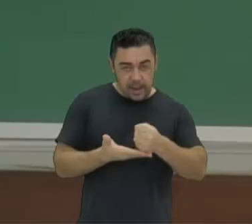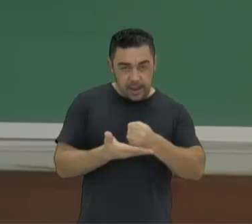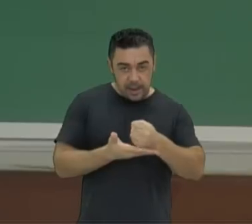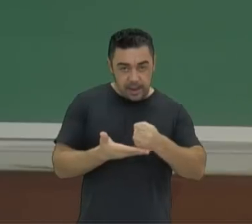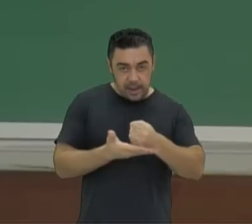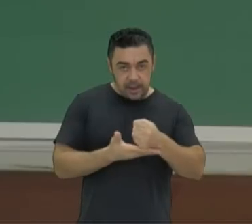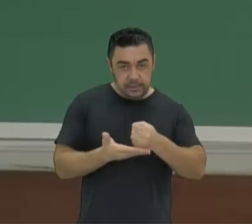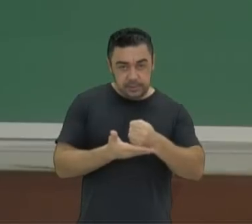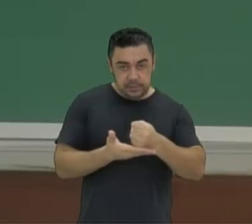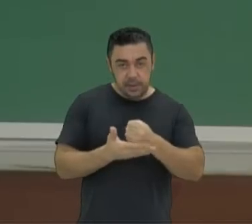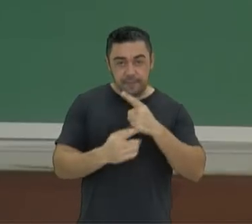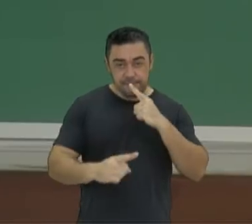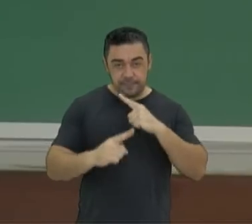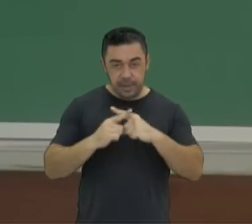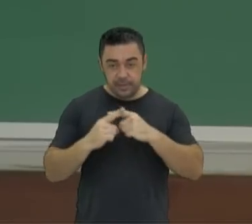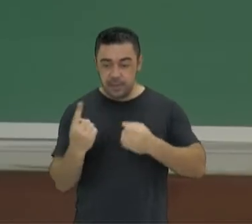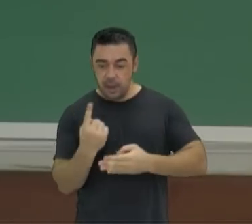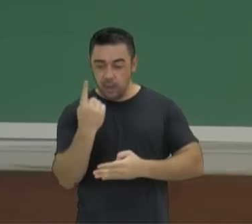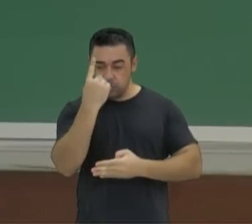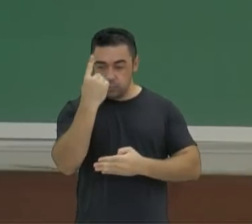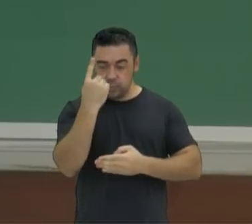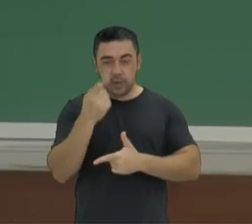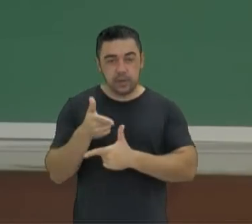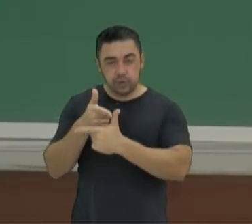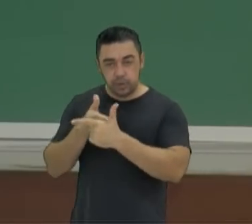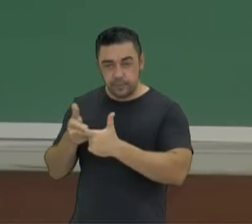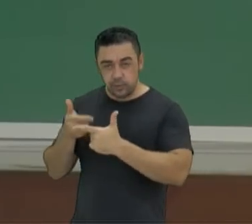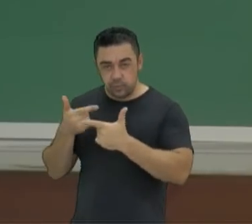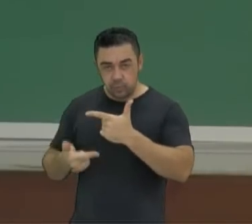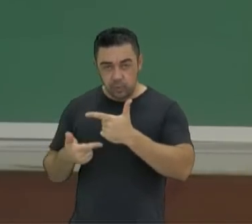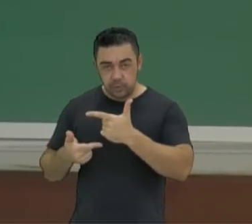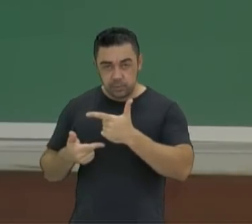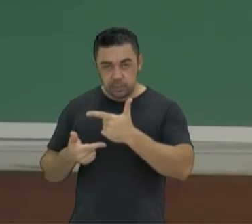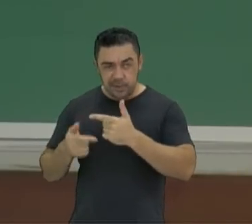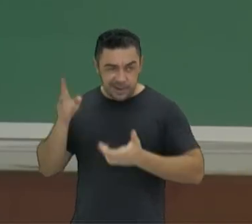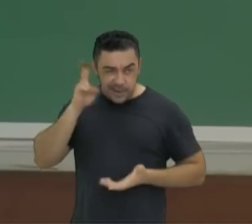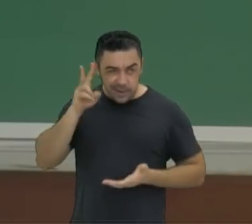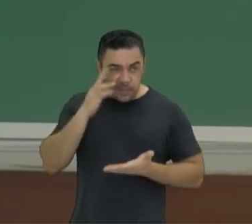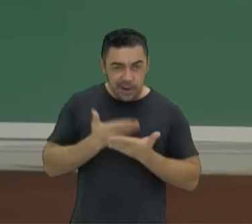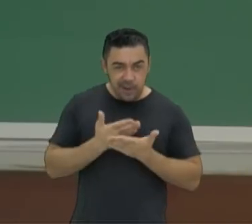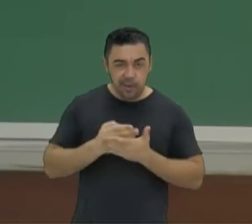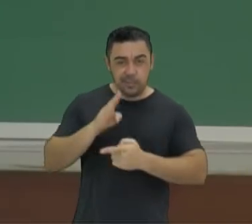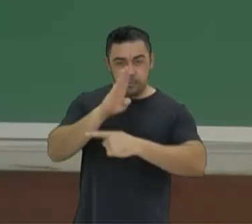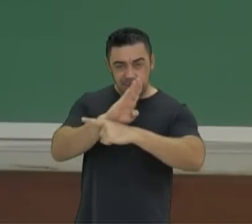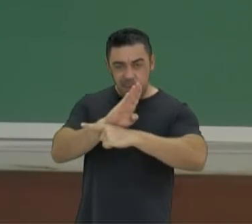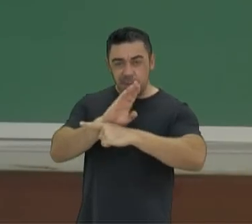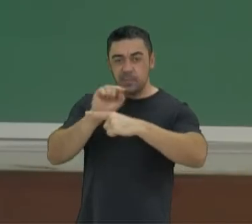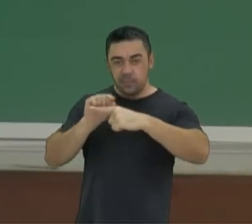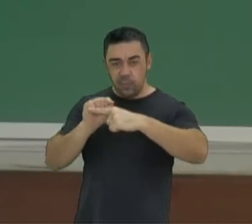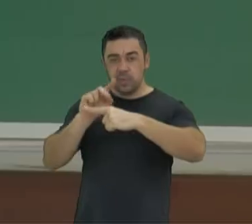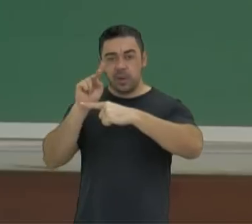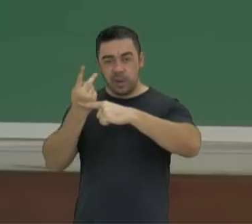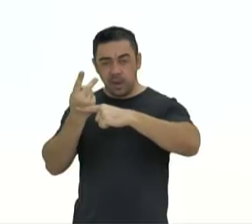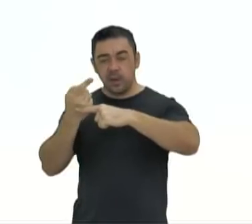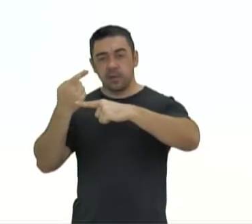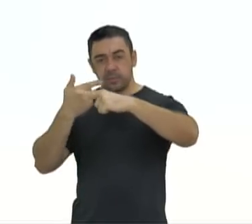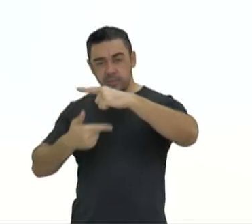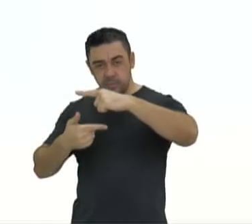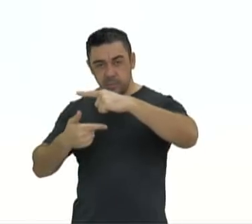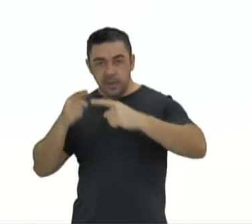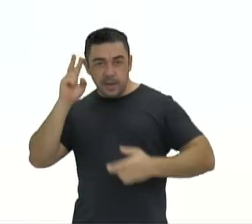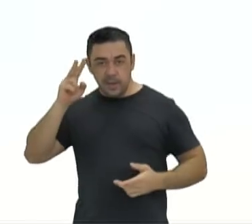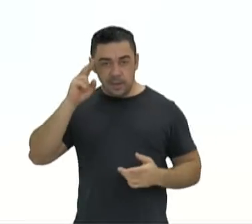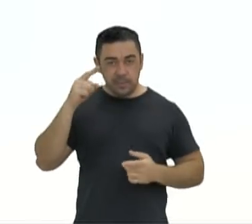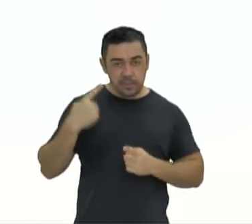a altura dividido por 2. Lembra lá das aulas anteriores por que é isso? Porque é como se fosse a área do retângulo dividida